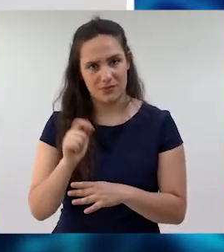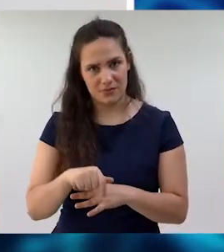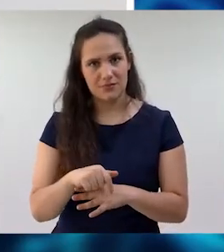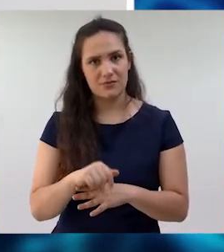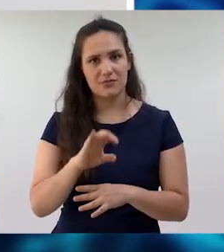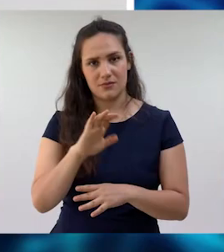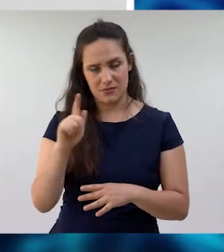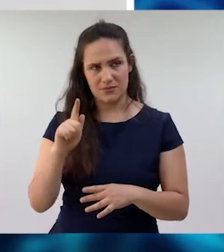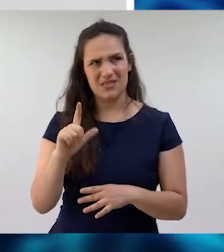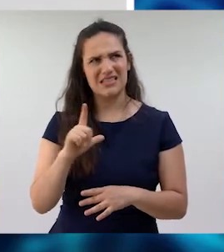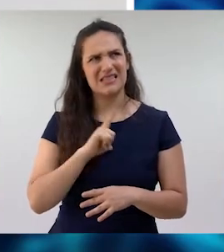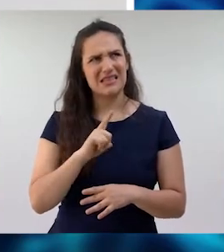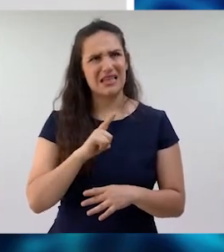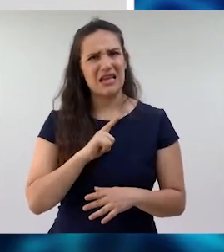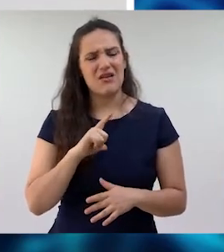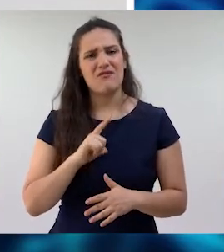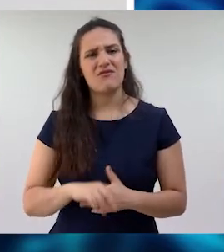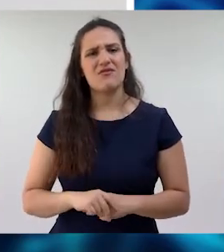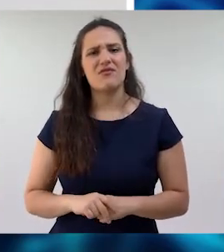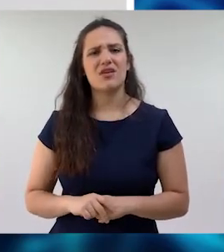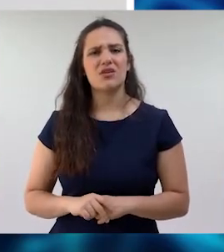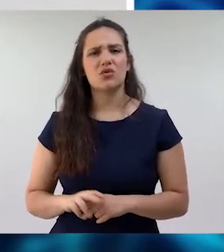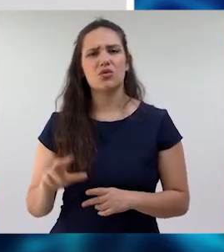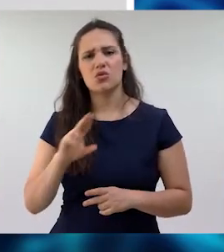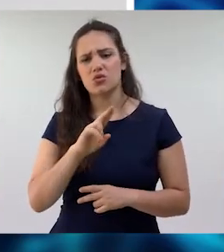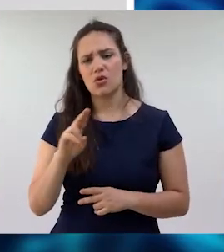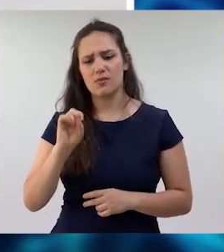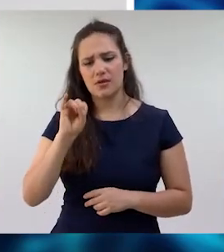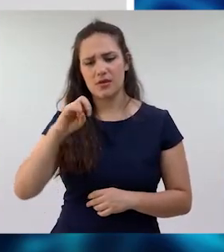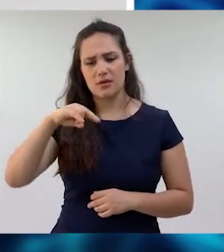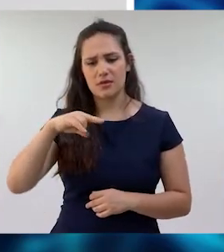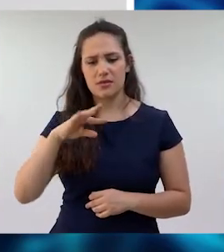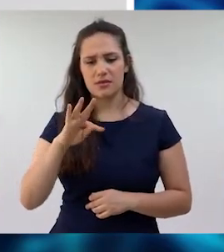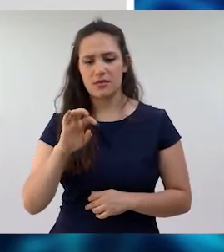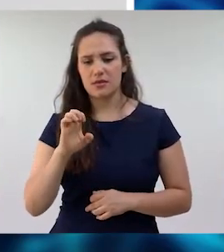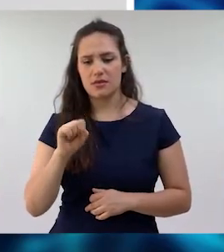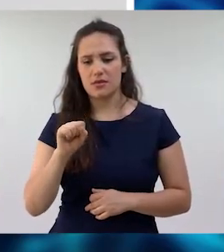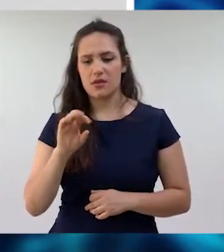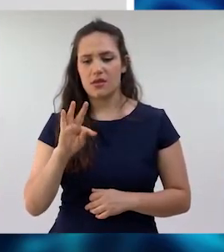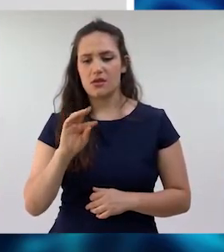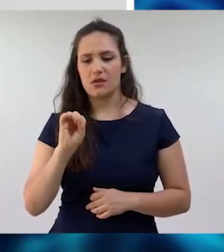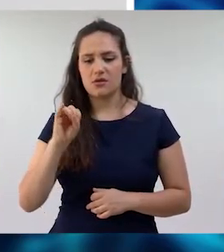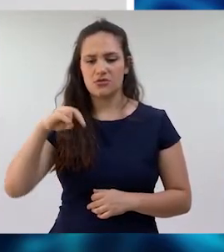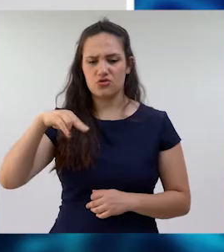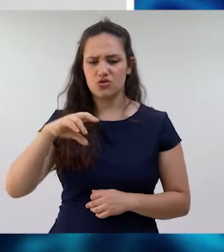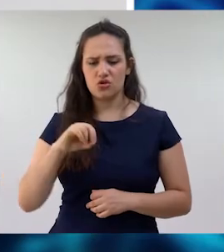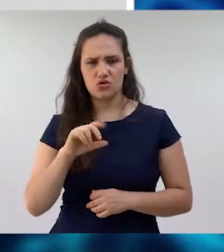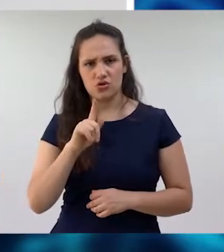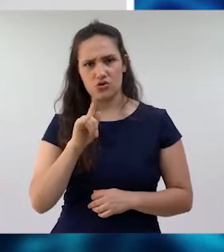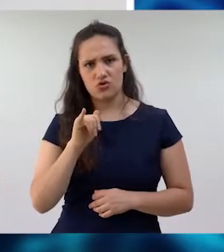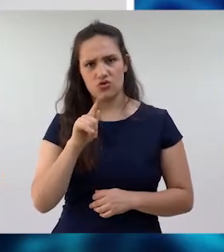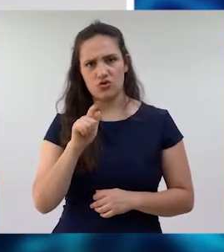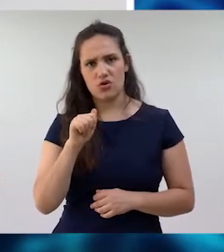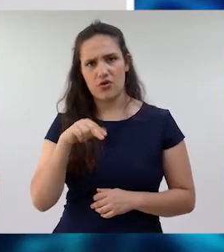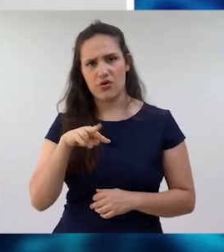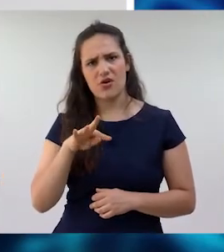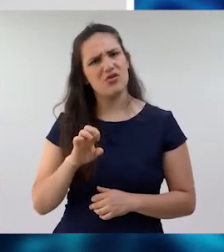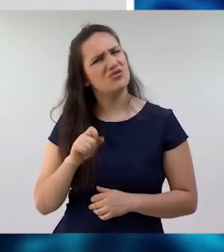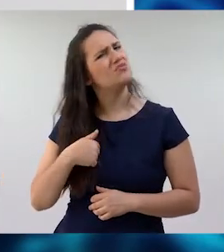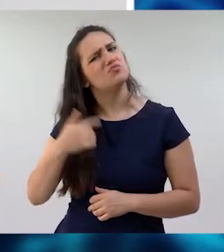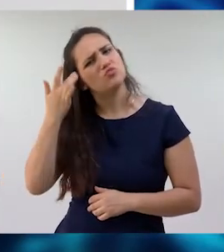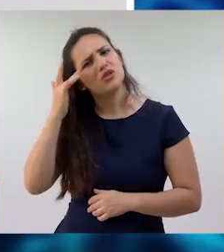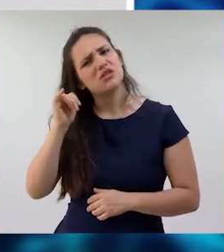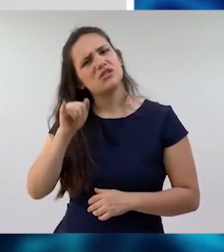nós tivemos aqui em Campo Grande a vinda do que a gente chama do intestino gigante. O intestino gigante, não sei se você